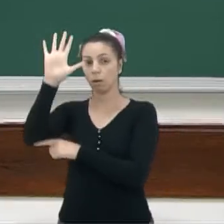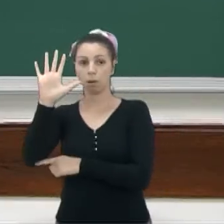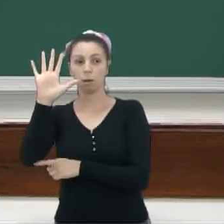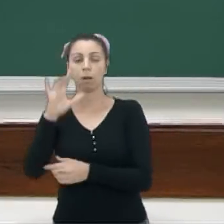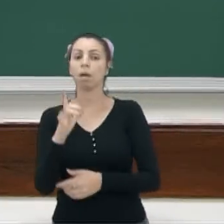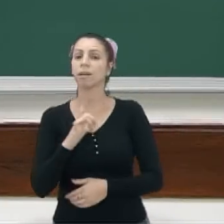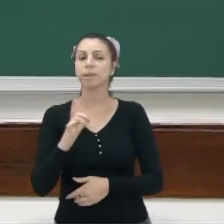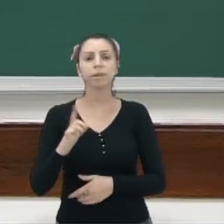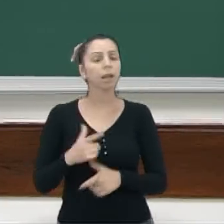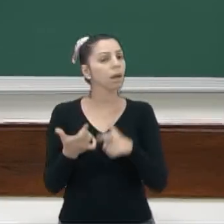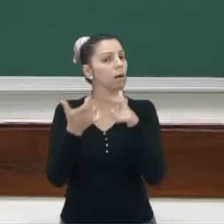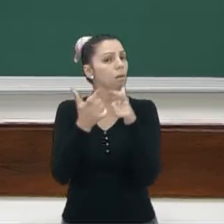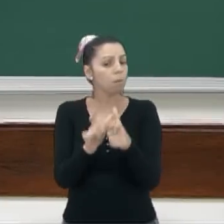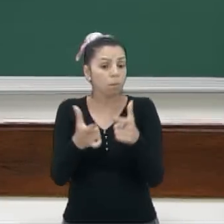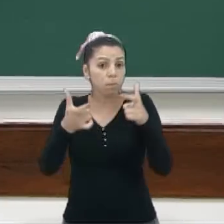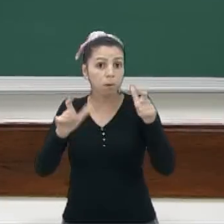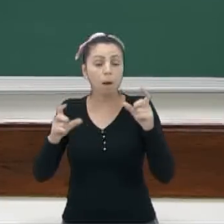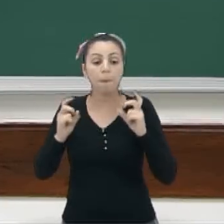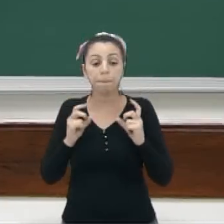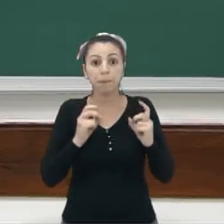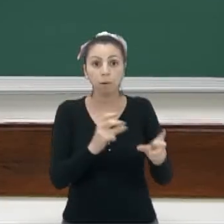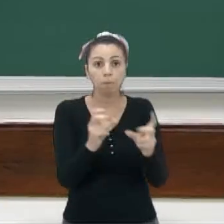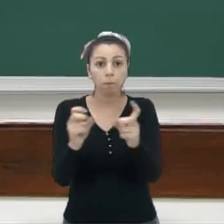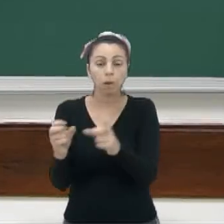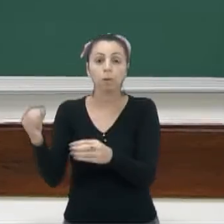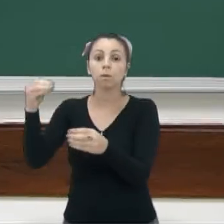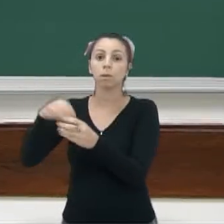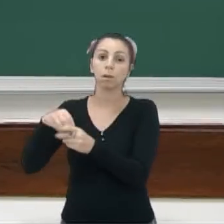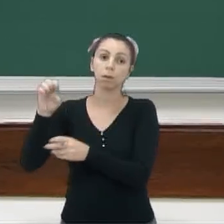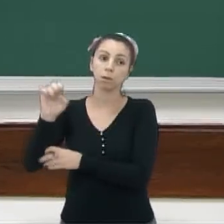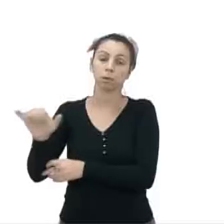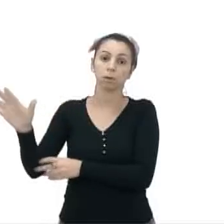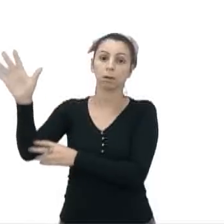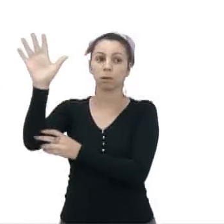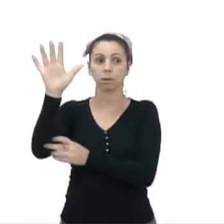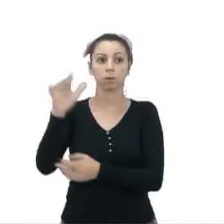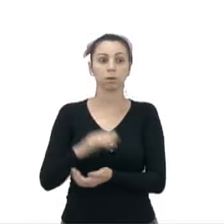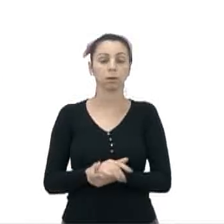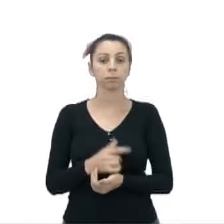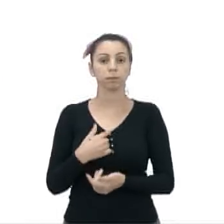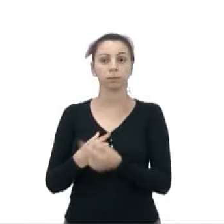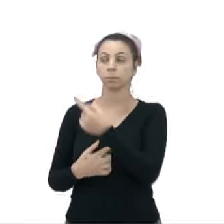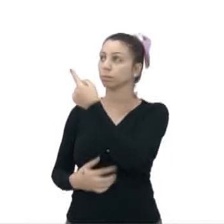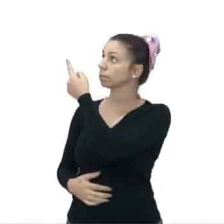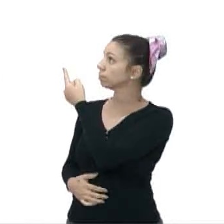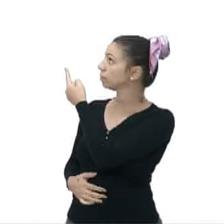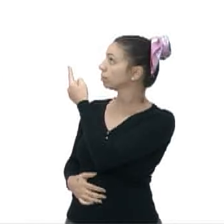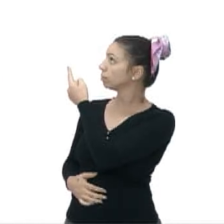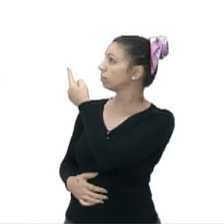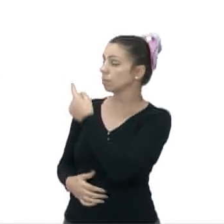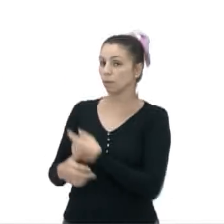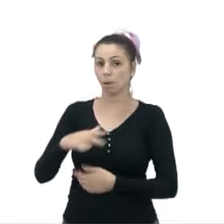gente tem um aumento do comércio dentro da Europa. A gente tem aqui uma imagem, né? Mercador português sendo recebido por